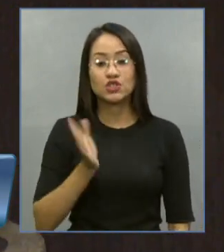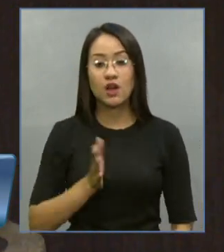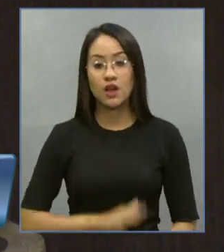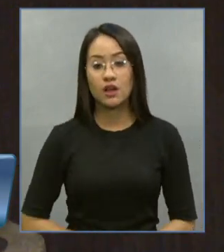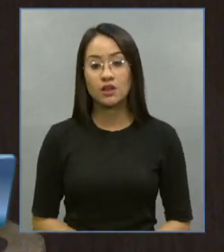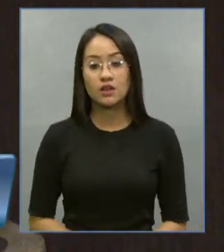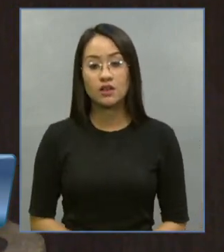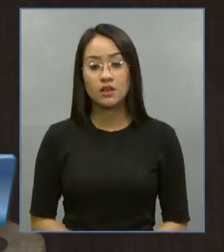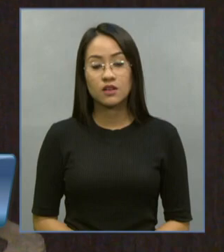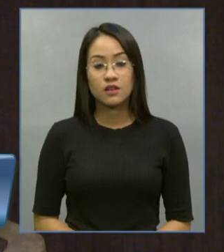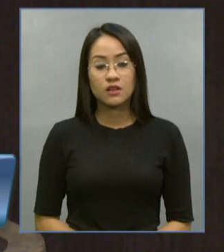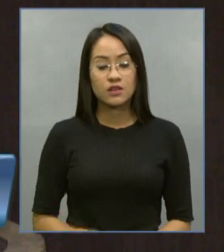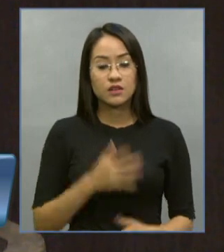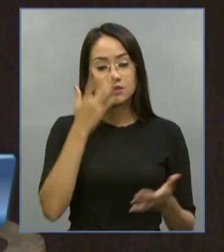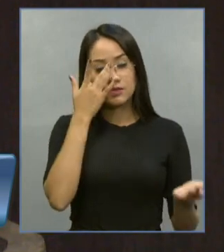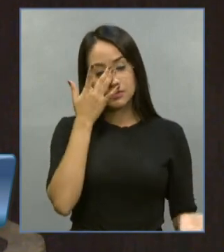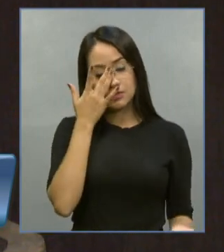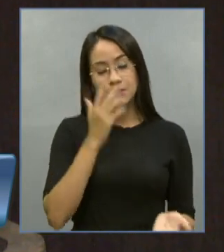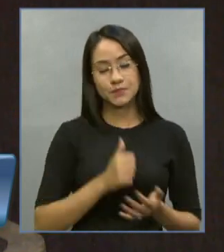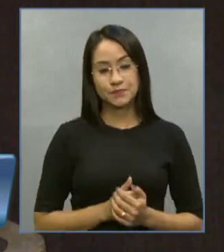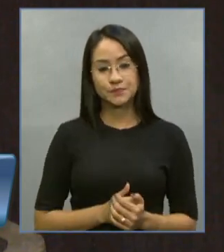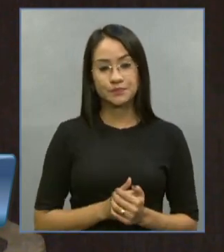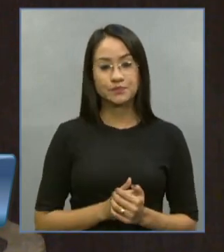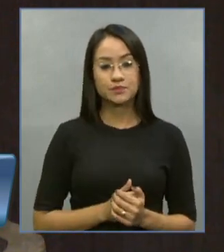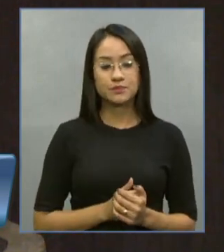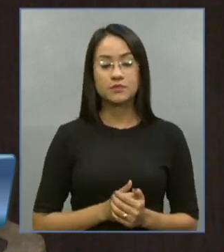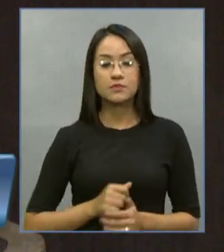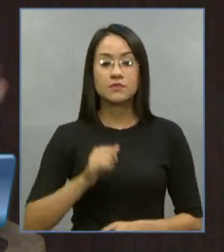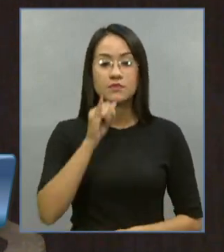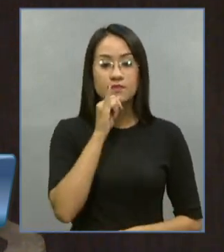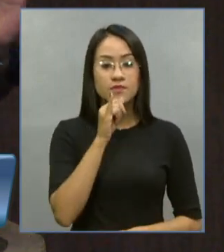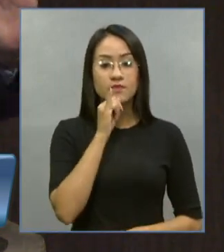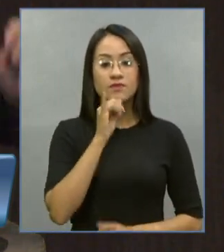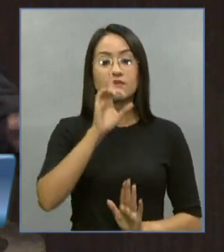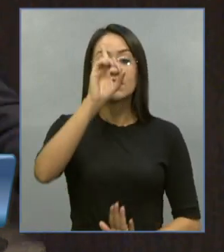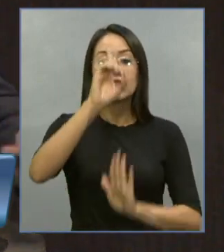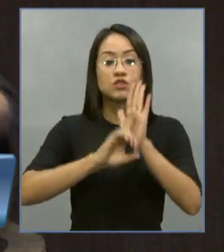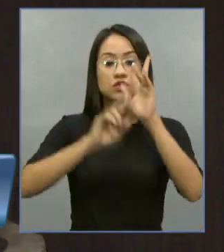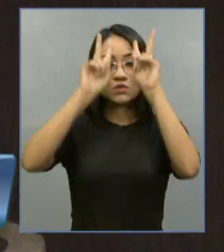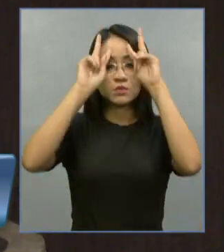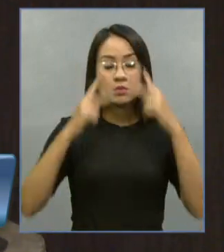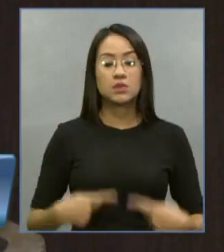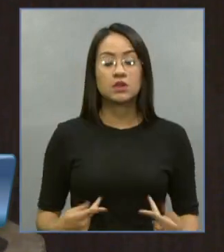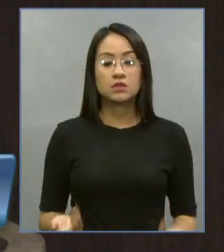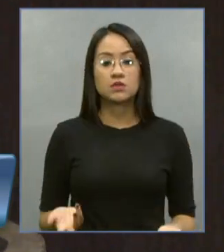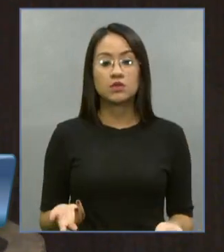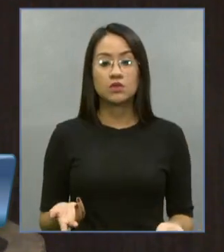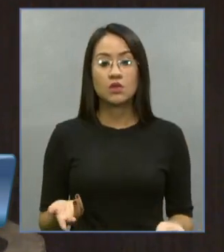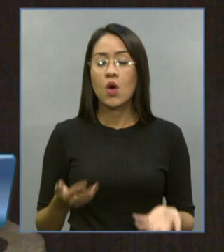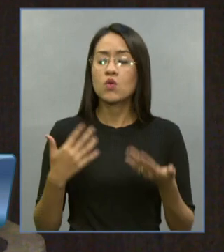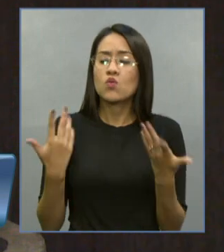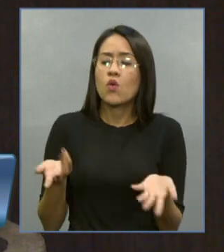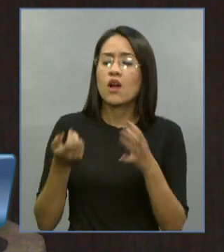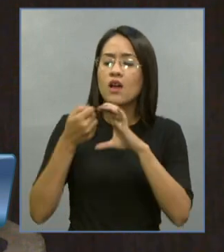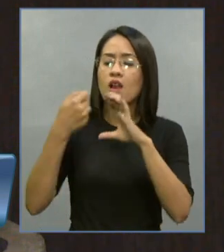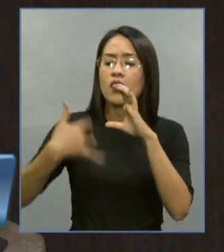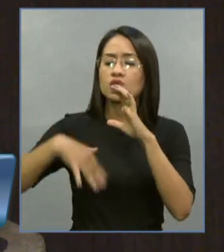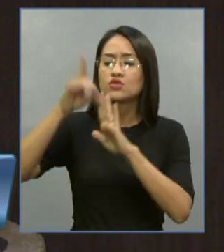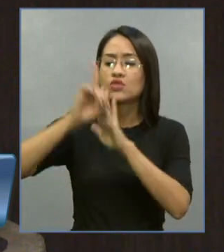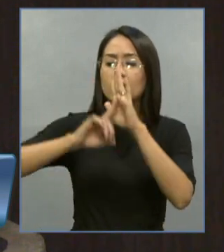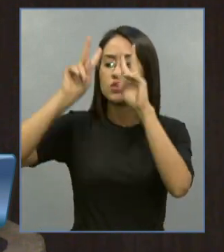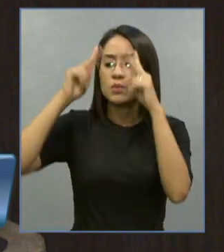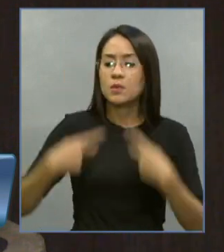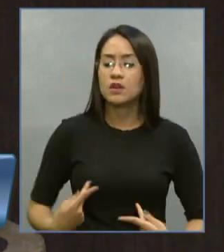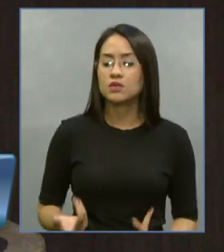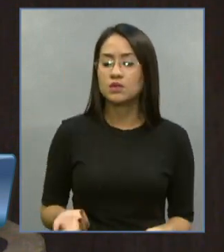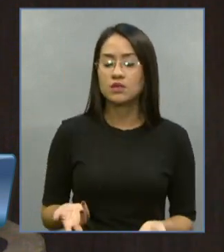E não me venham. Veja, nada justifica. O direito humano. Qual é a característica de um direito humano? É que ele